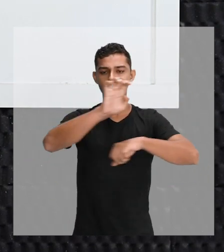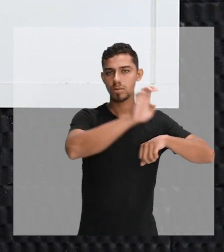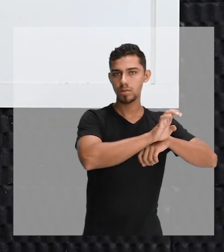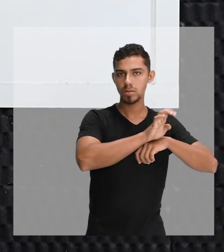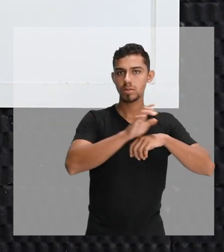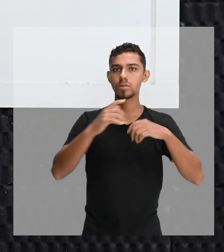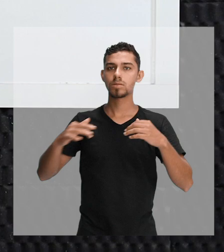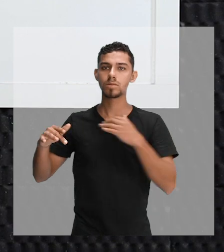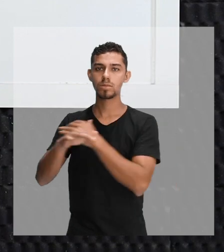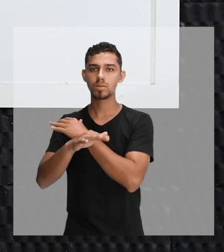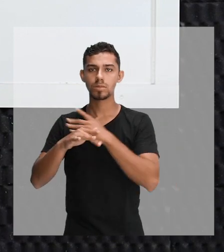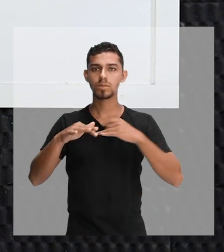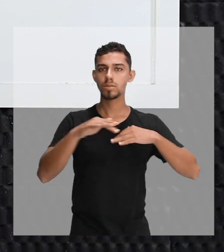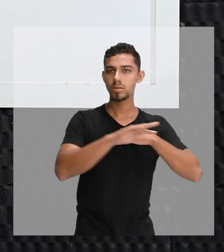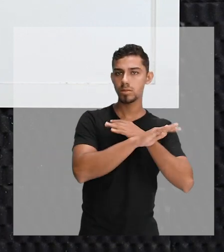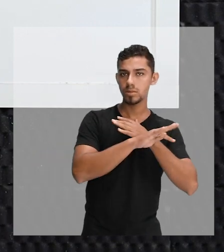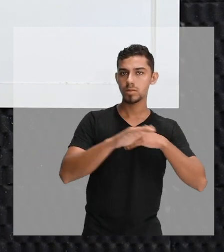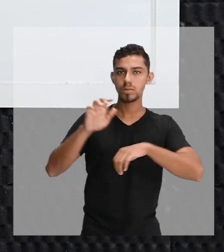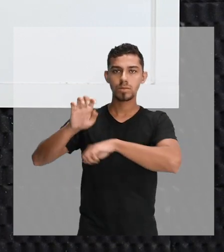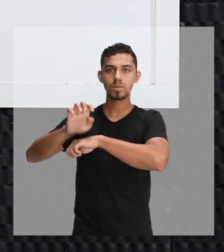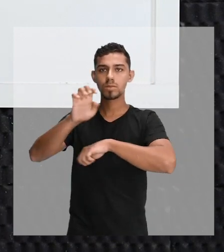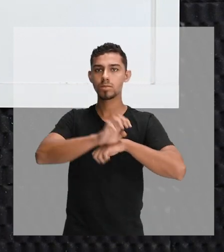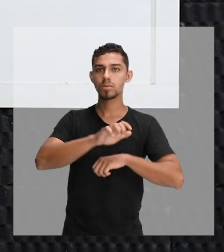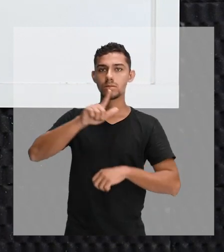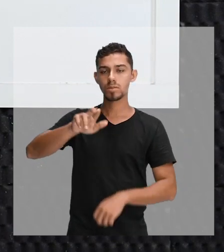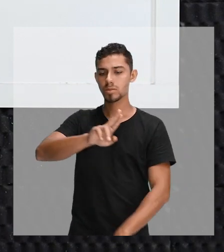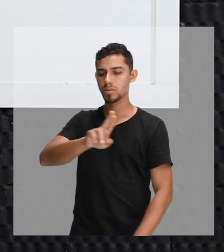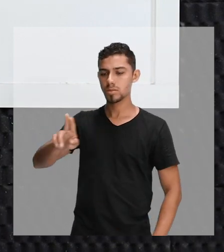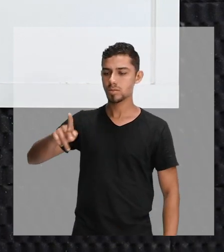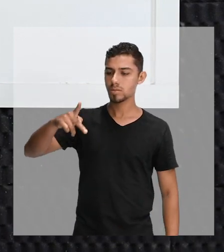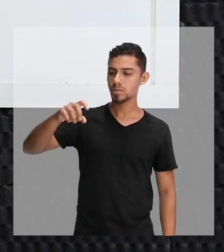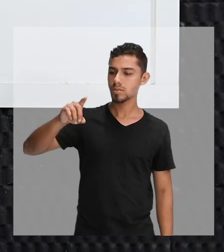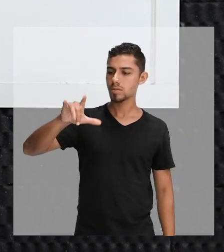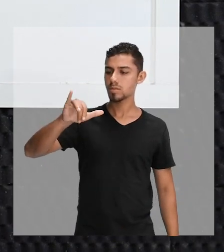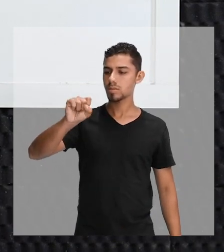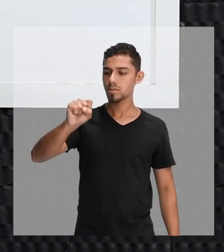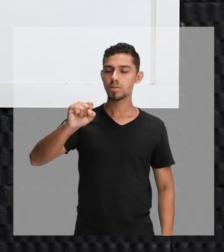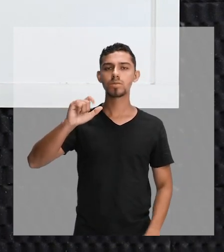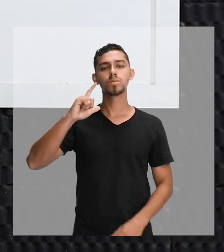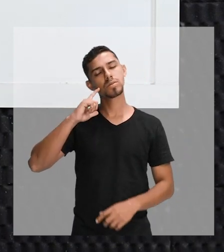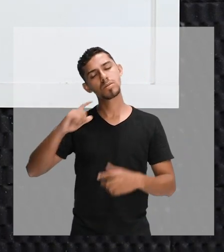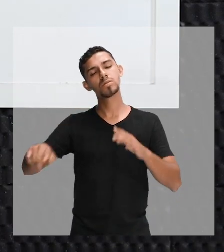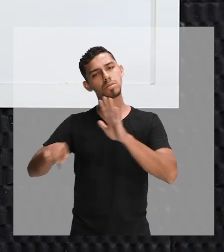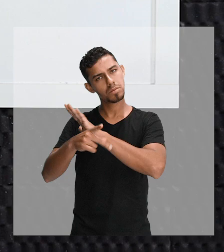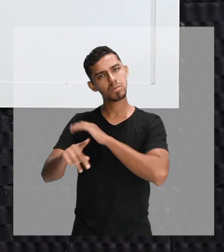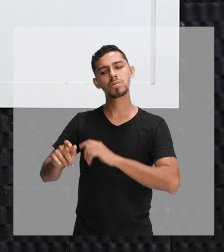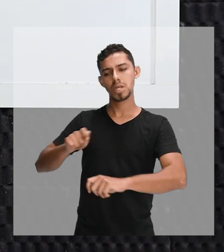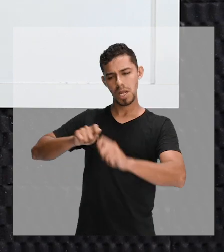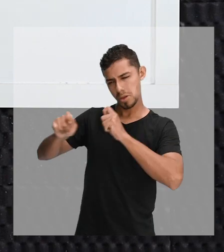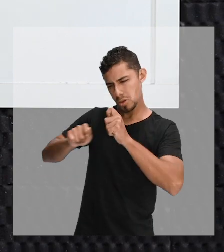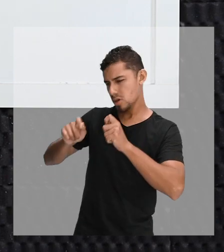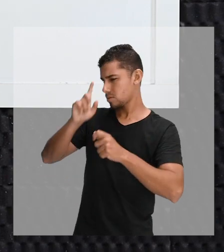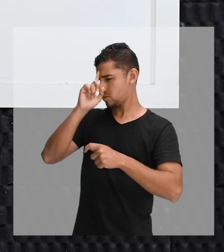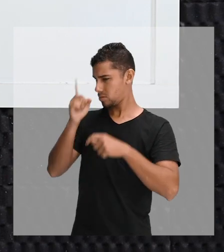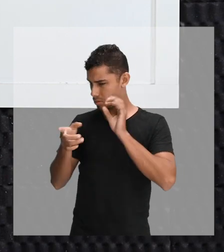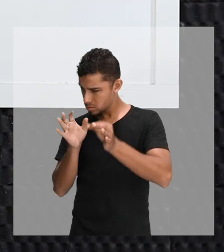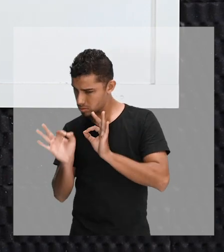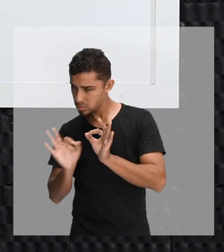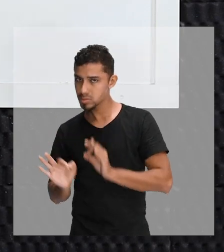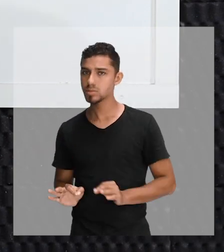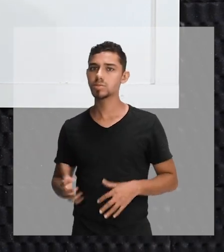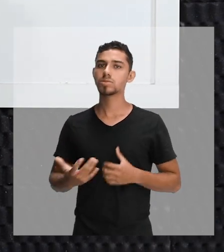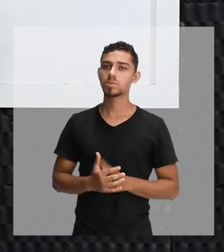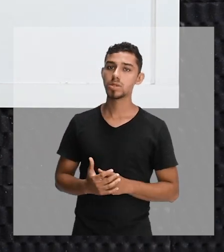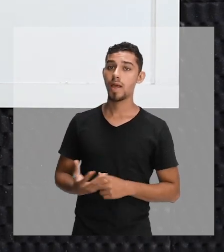essas cidades que são consideradas como polis, politicamente autônomas, administrativas. Olha só.